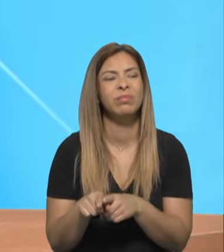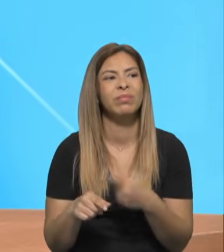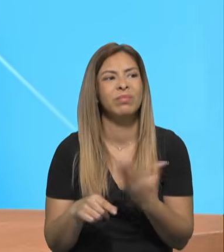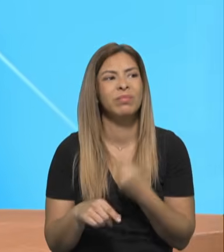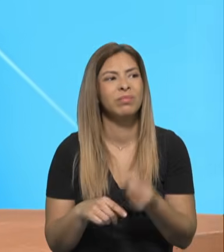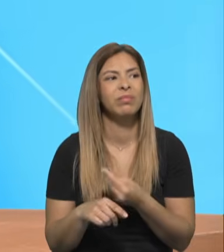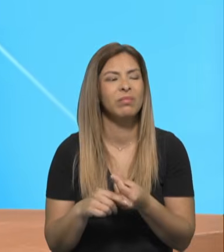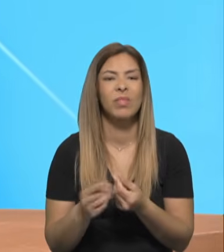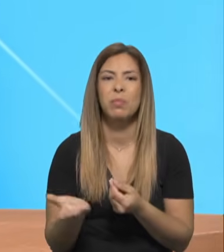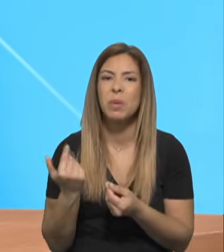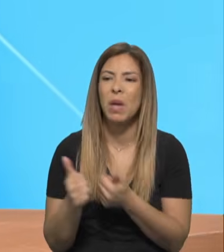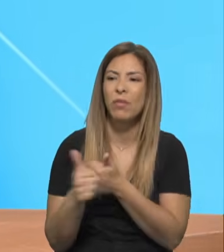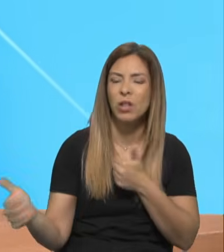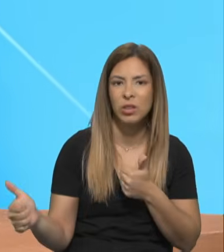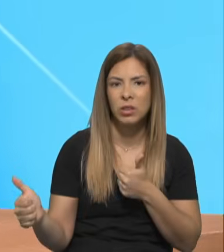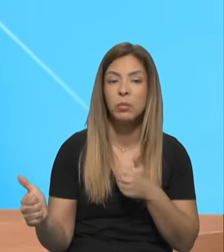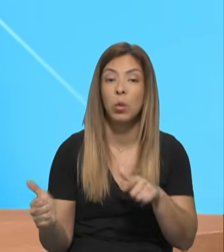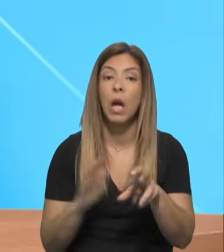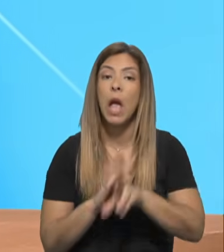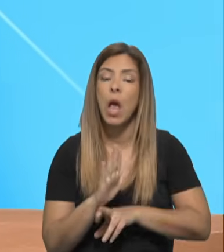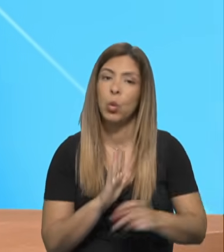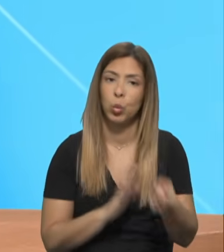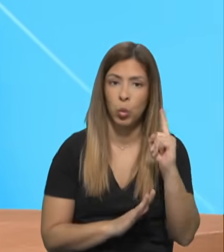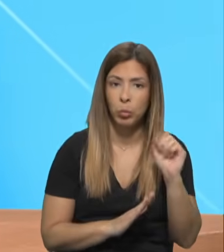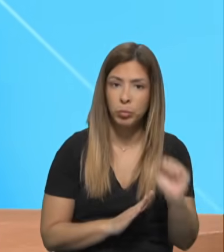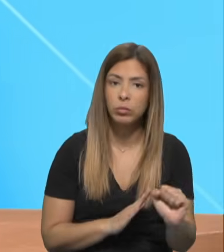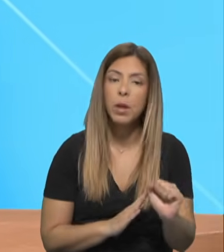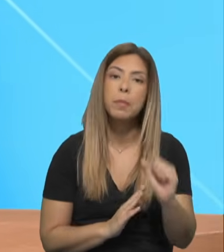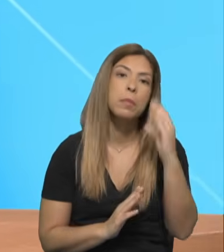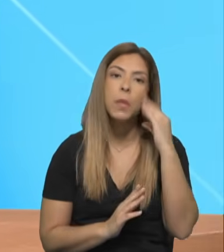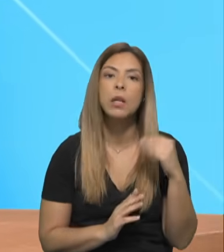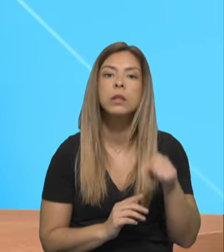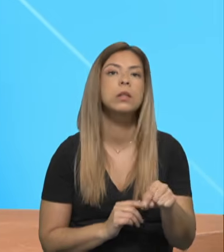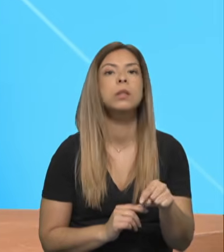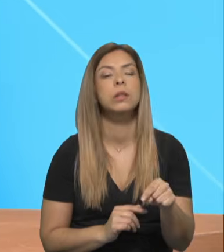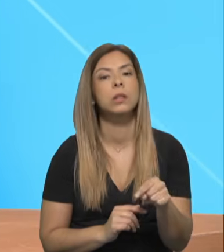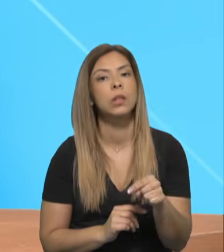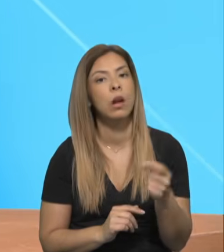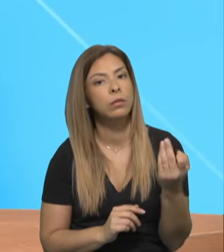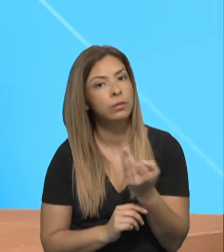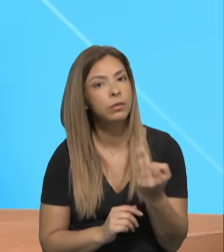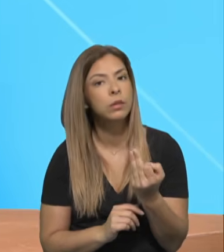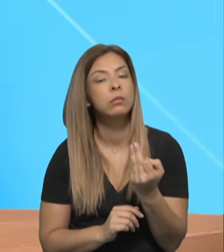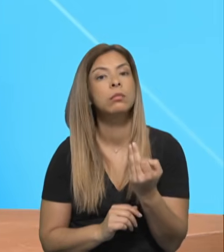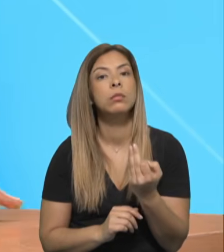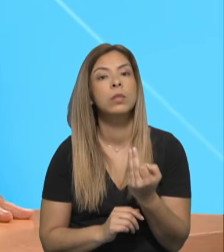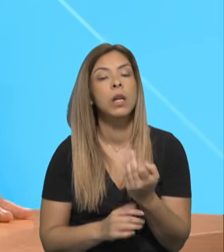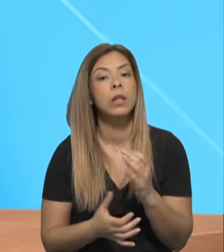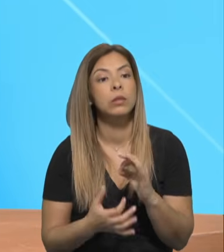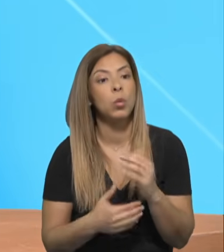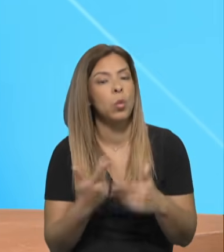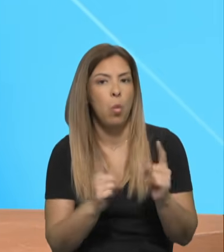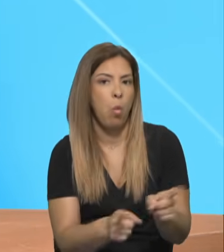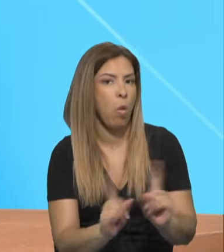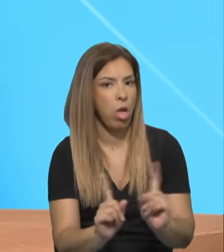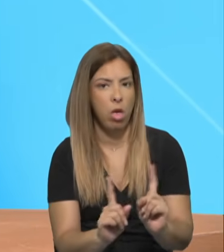excepcional e não a regra, e agora parece que nos querem convencer de que não é assim. E, portanto, que a ideia de